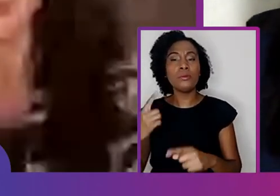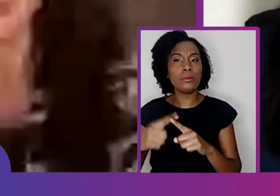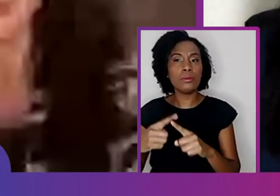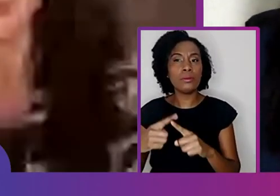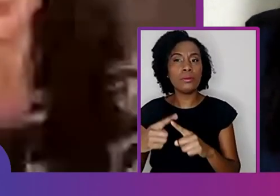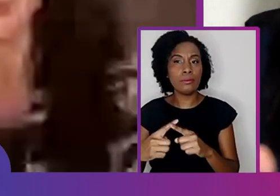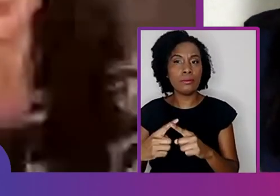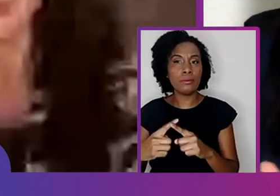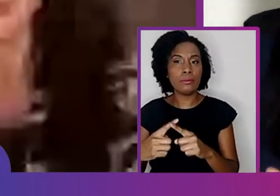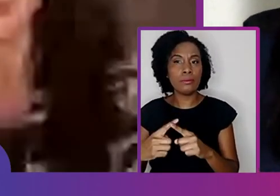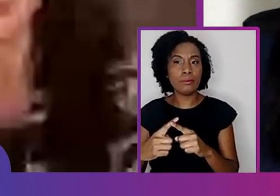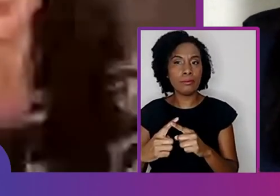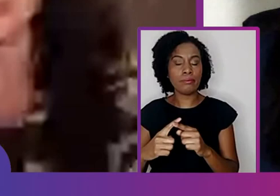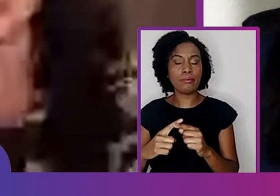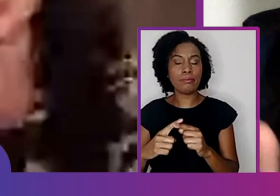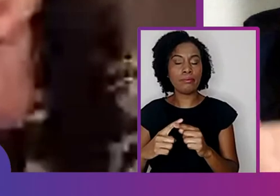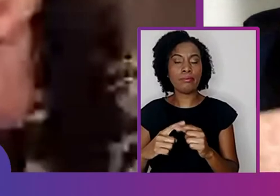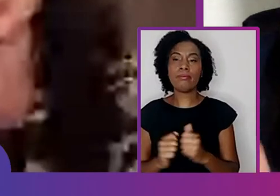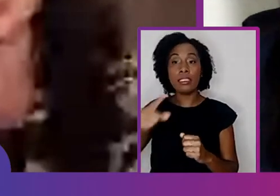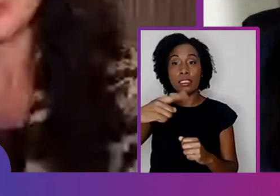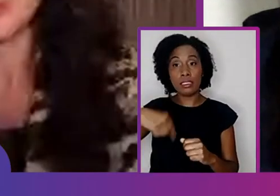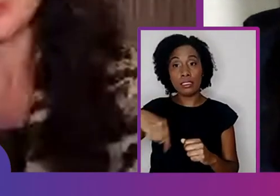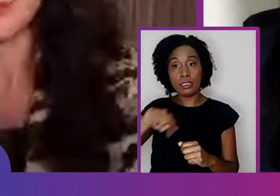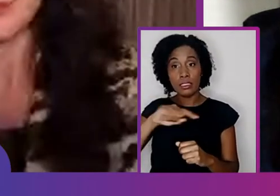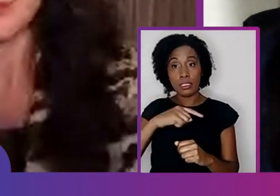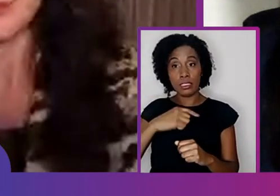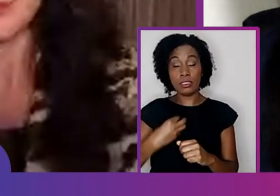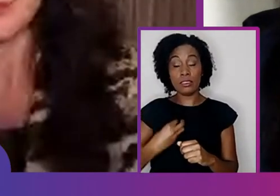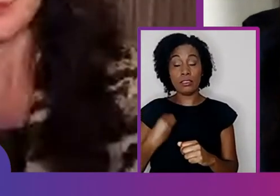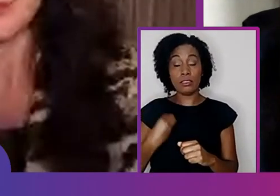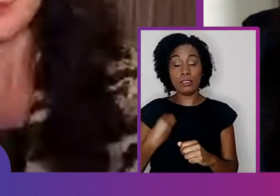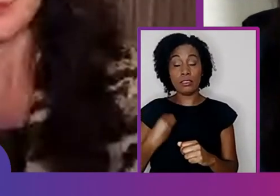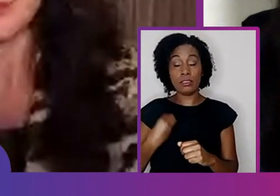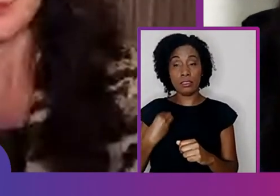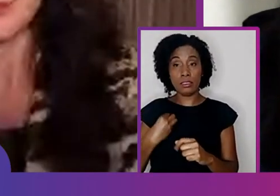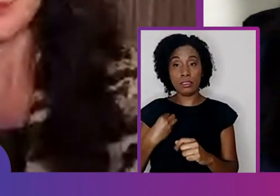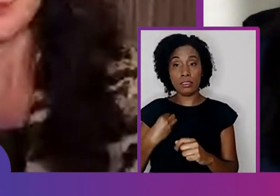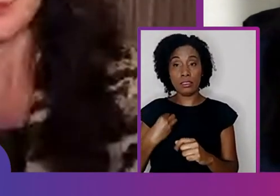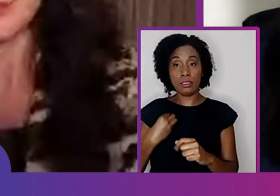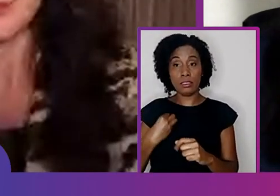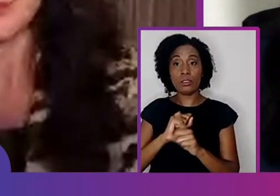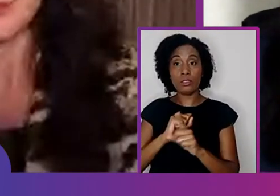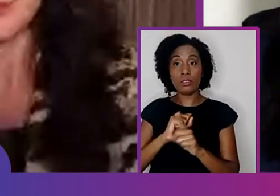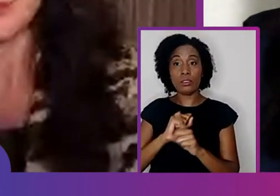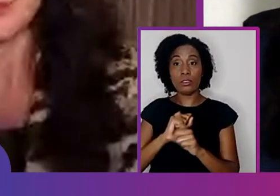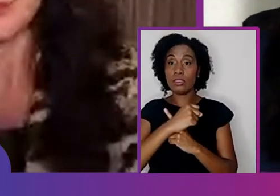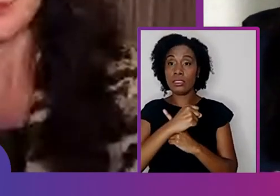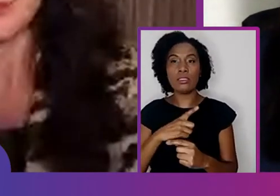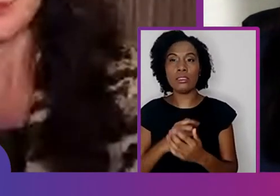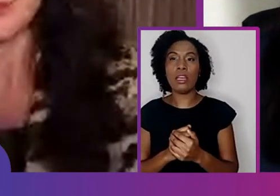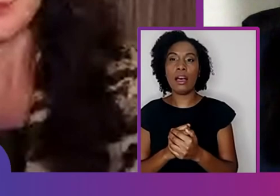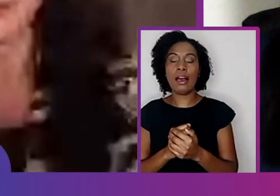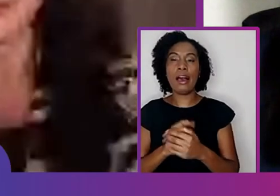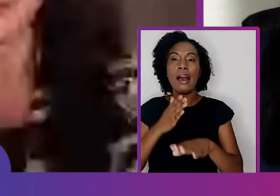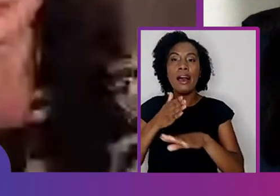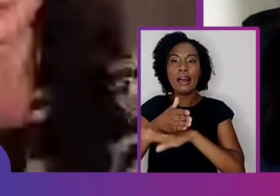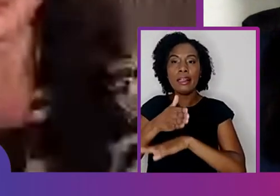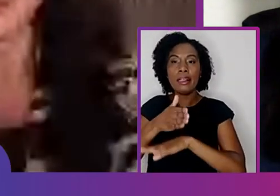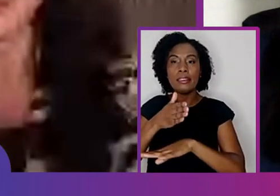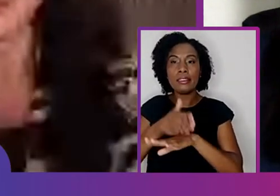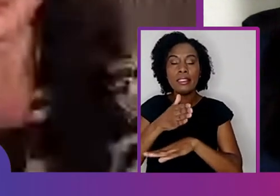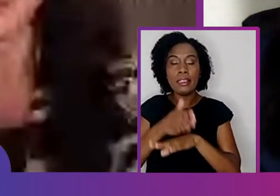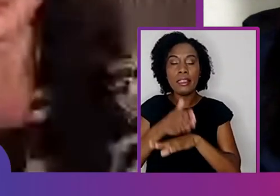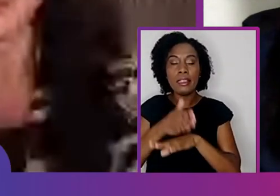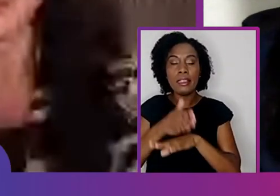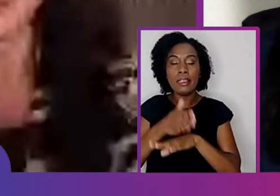Nós vivemos numa sociedade que tem acesso muito precário a conhecimento científico, a conhecimento de